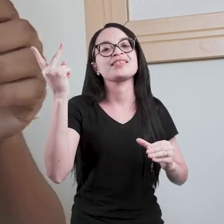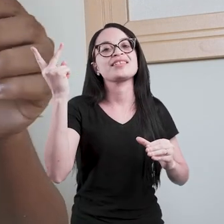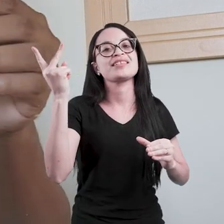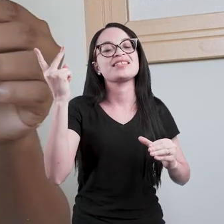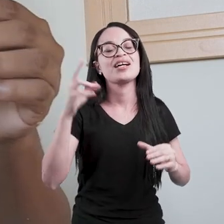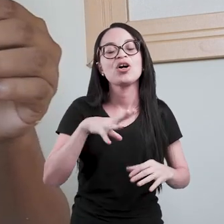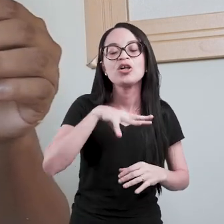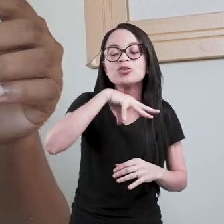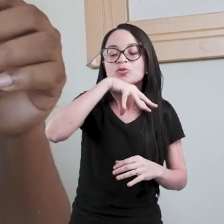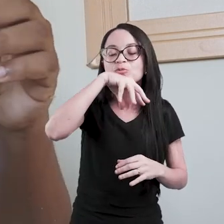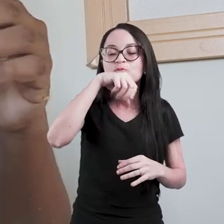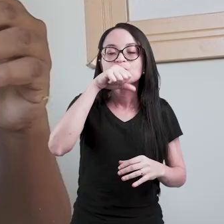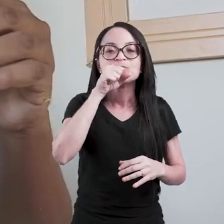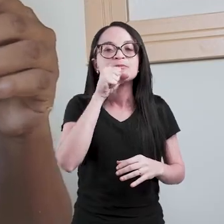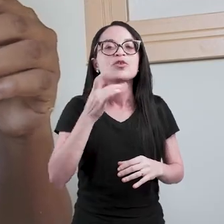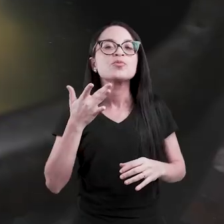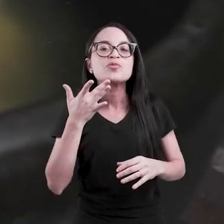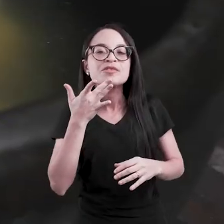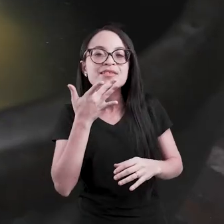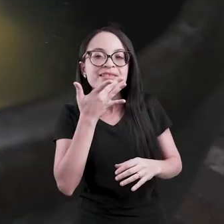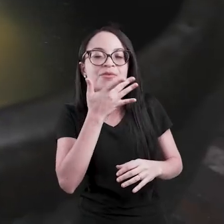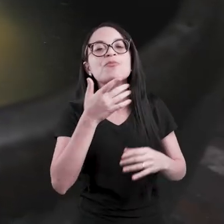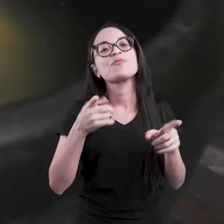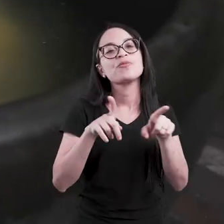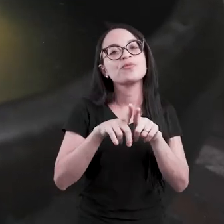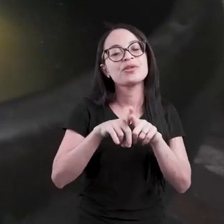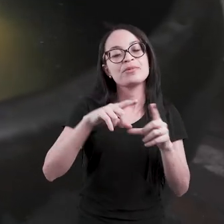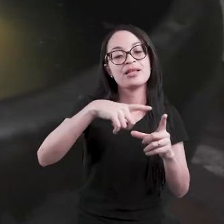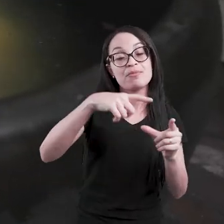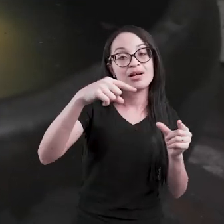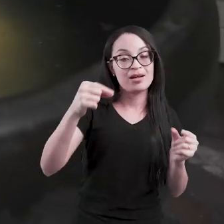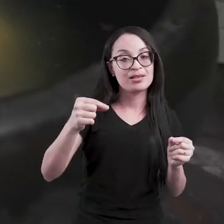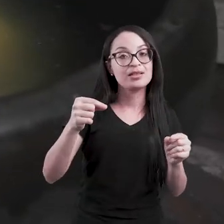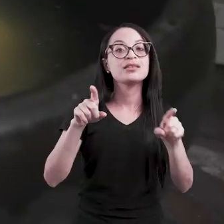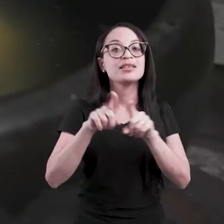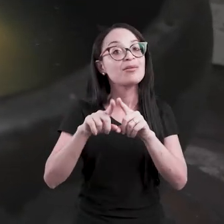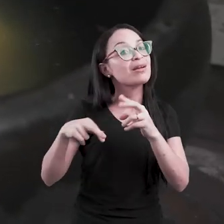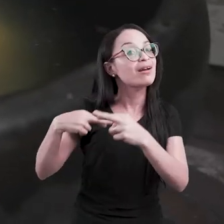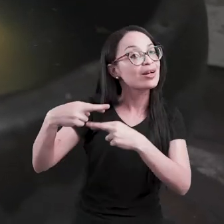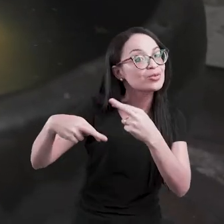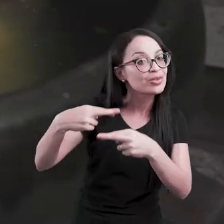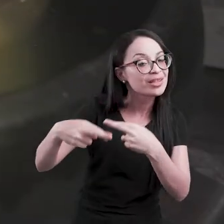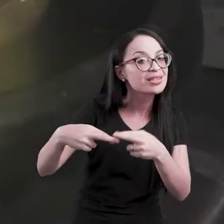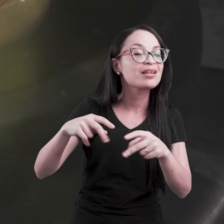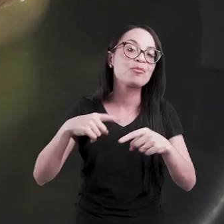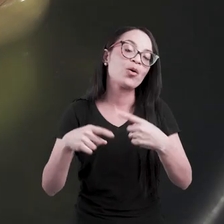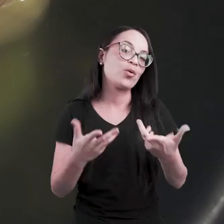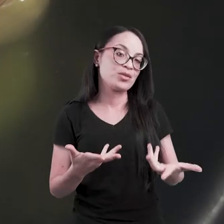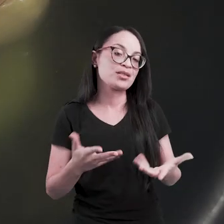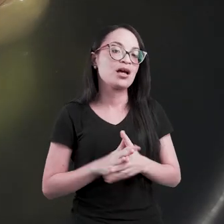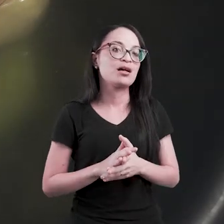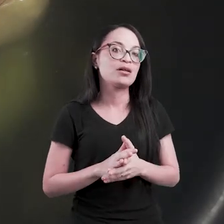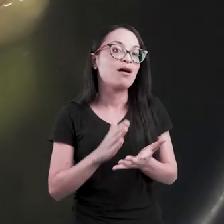porque tem o aroma da palha, as propriedades nutricionais da palha. E você também reutiliza 100% toda a preparação. Tem algumas